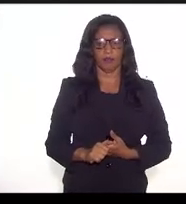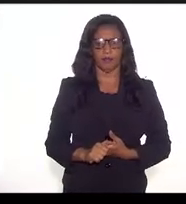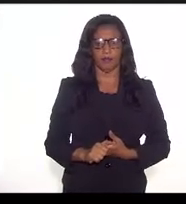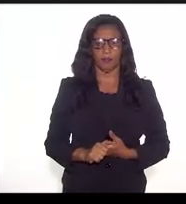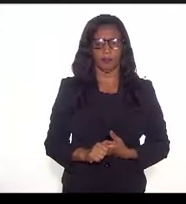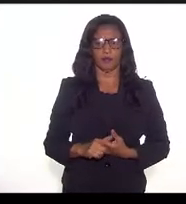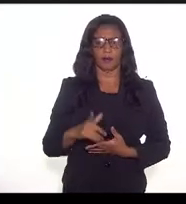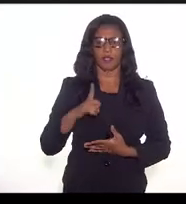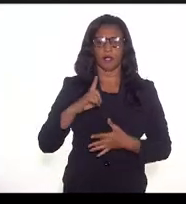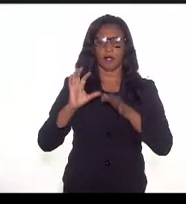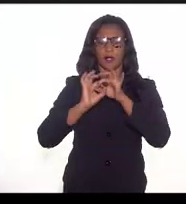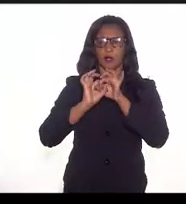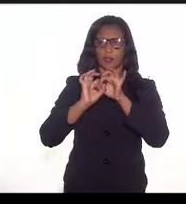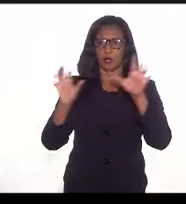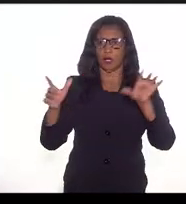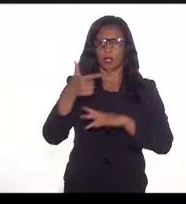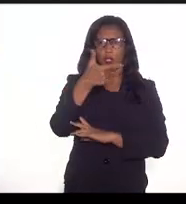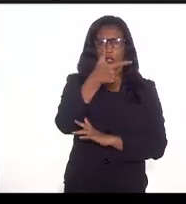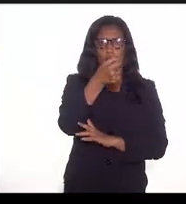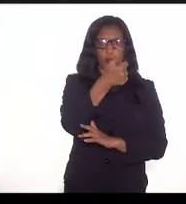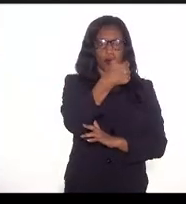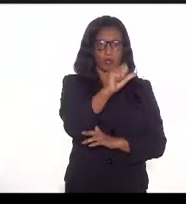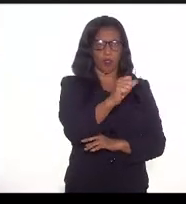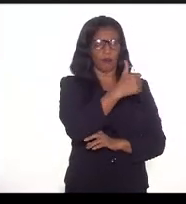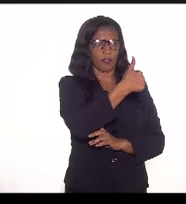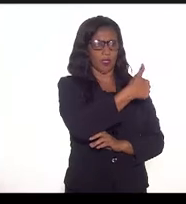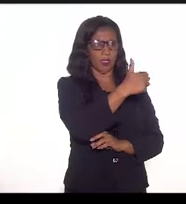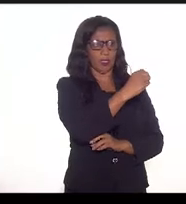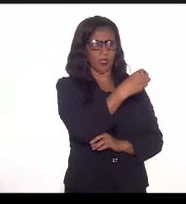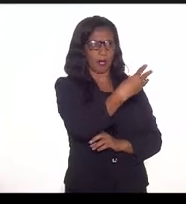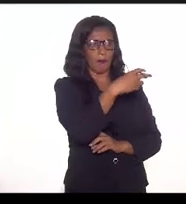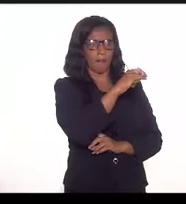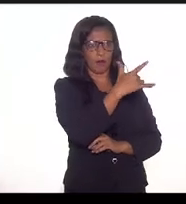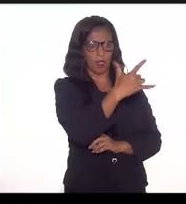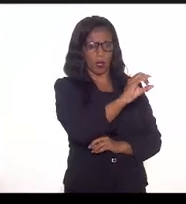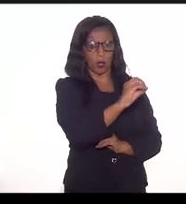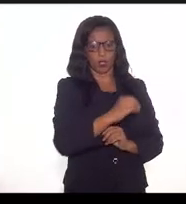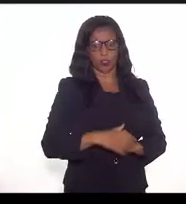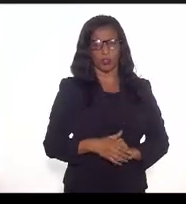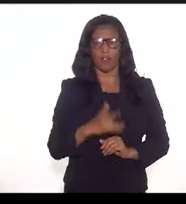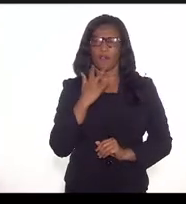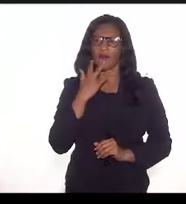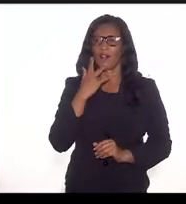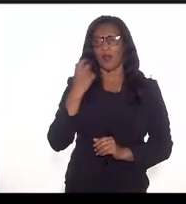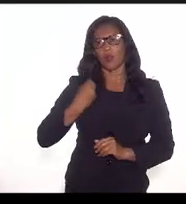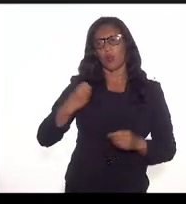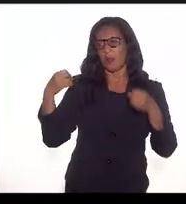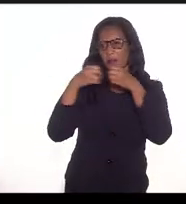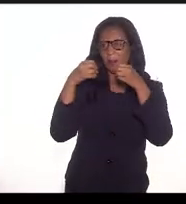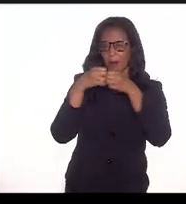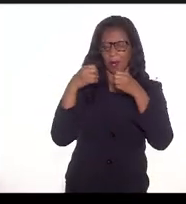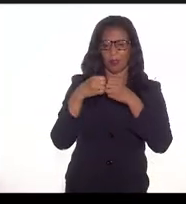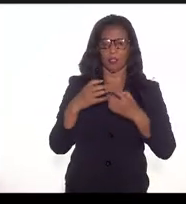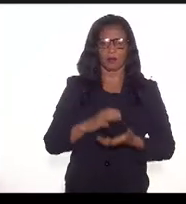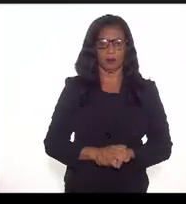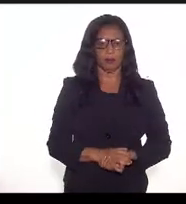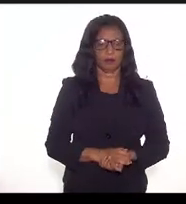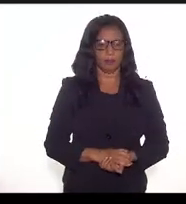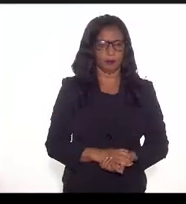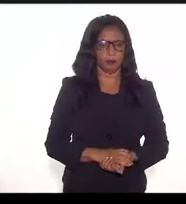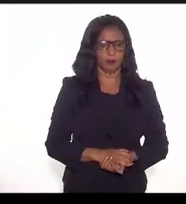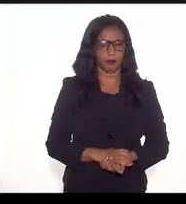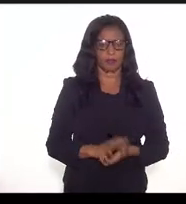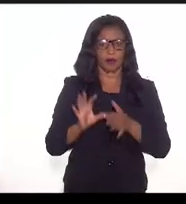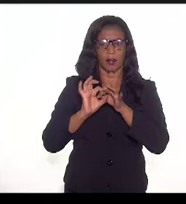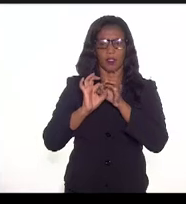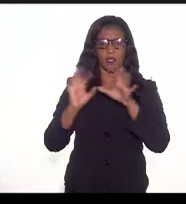R$ 125.021.046. Em termos de liberação, em 2019, foram R$ 103.195.000. Eu vou falar os números aproximados para a gente ganhar tempo, né? E